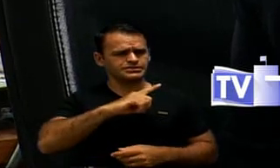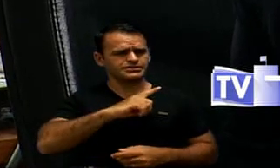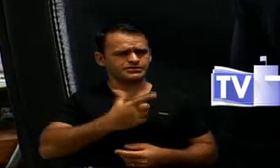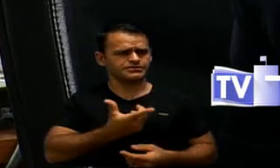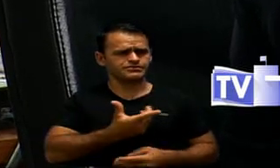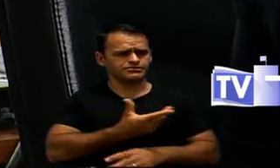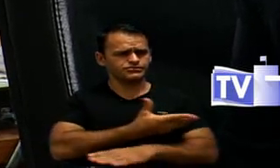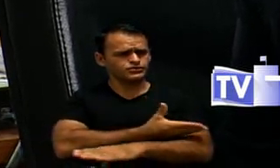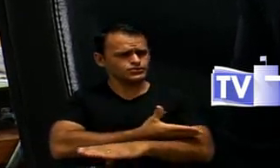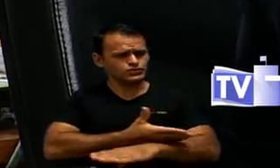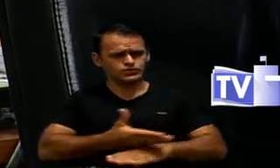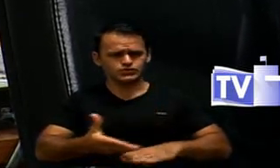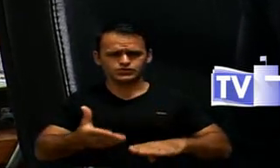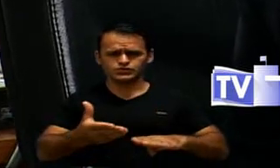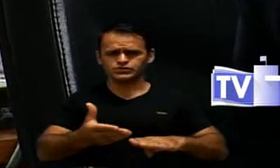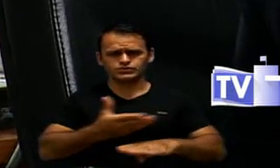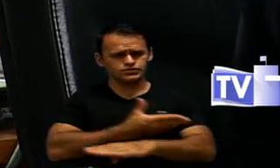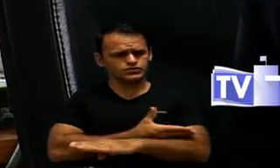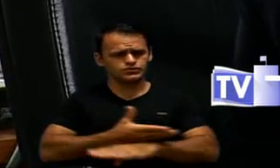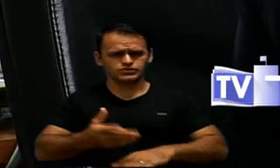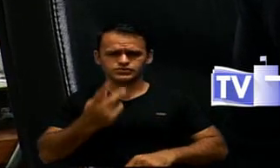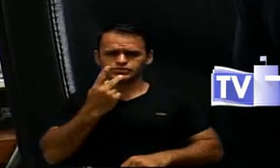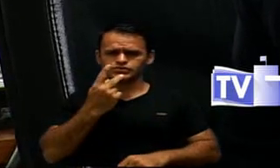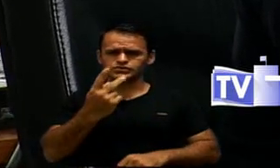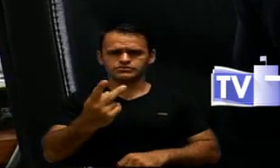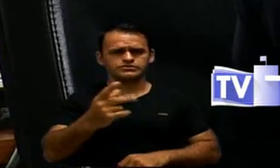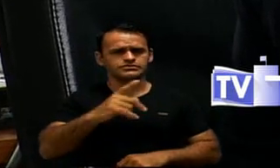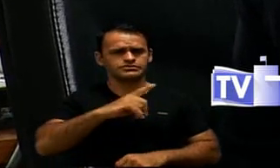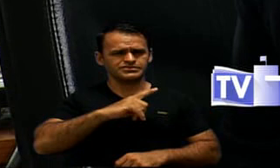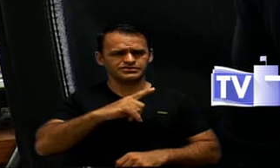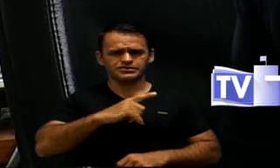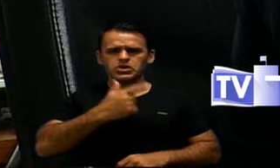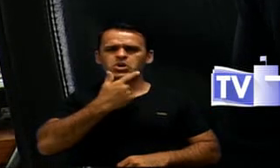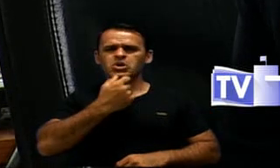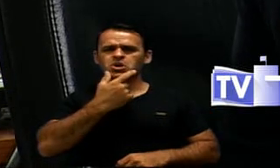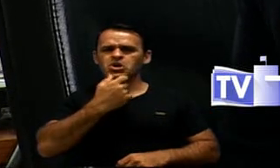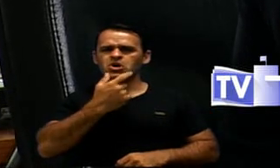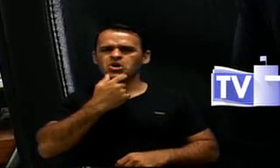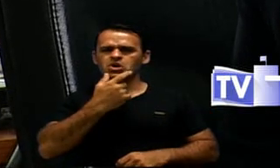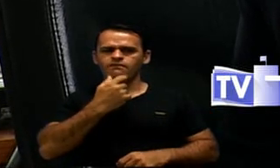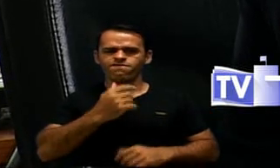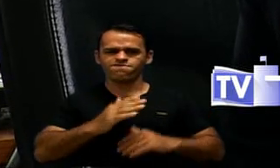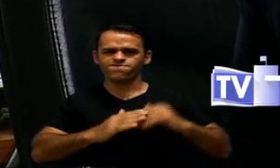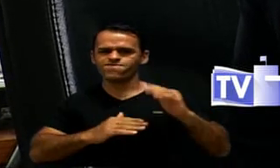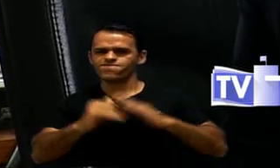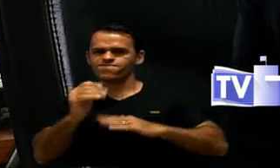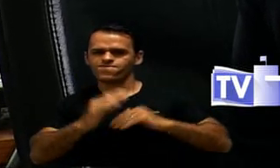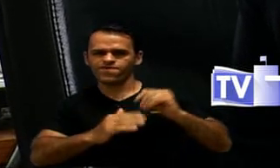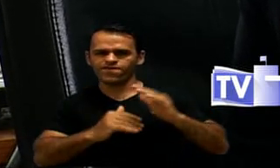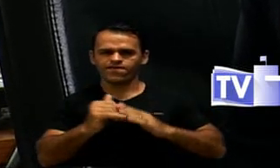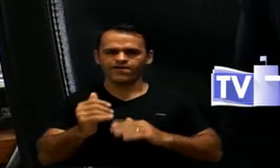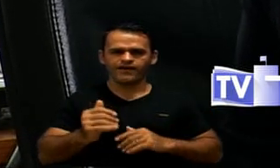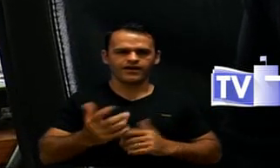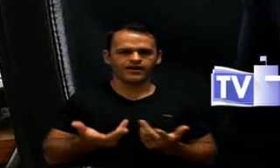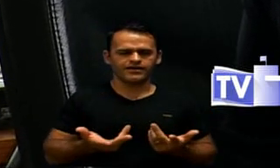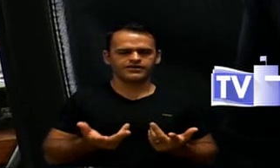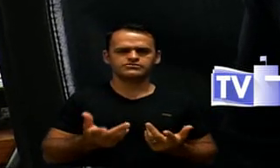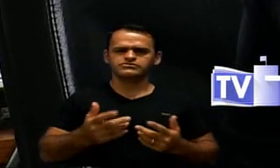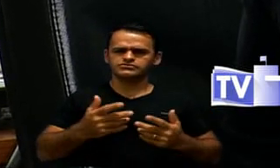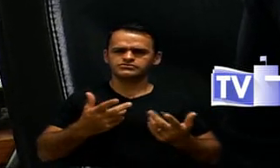frequentemente a gente já costuma dizer que existem os importunadores profissionais até, porque eles ficam